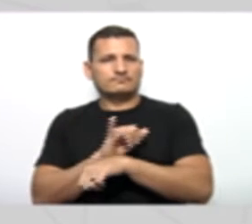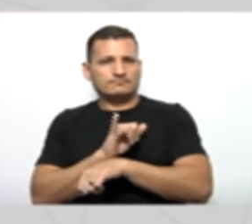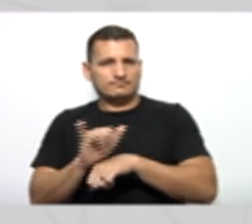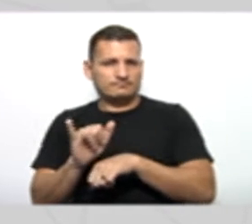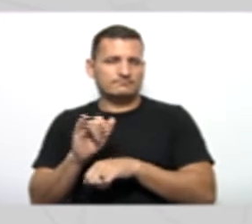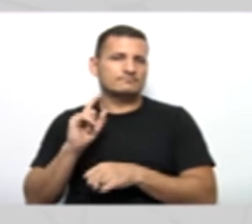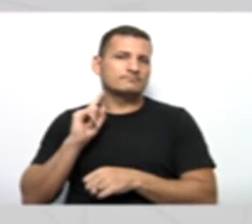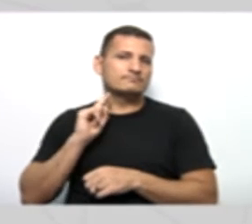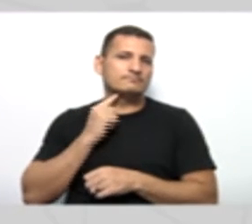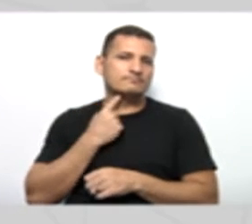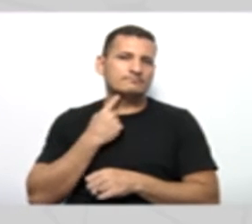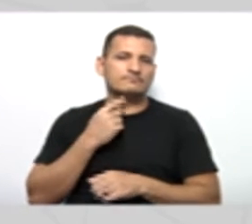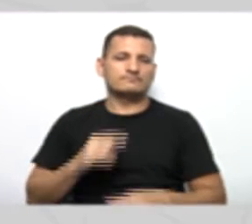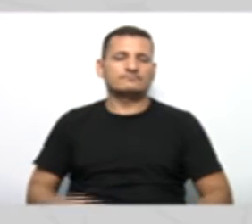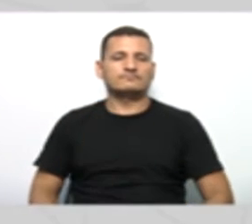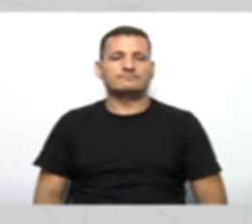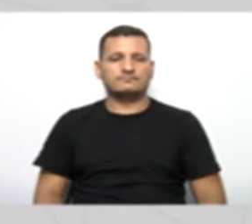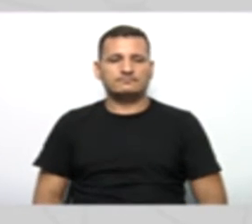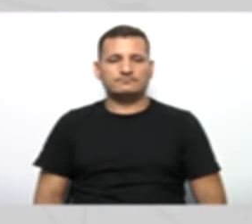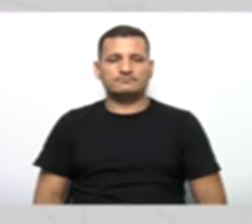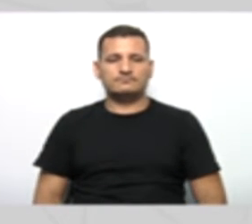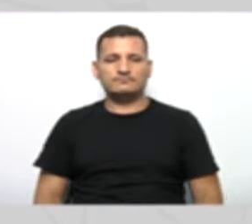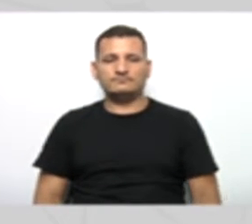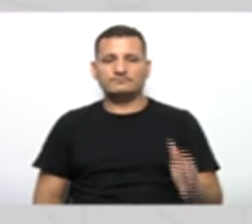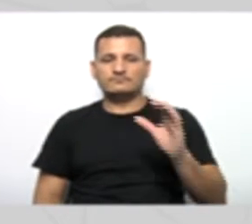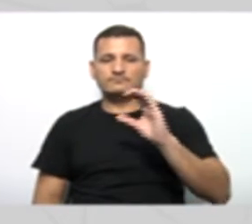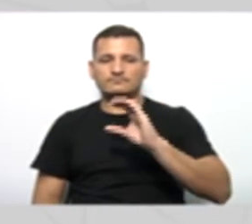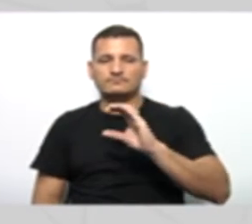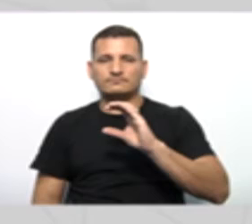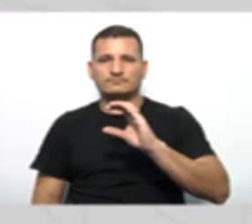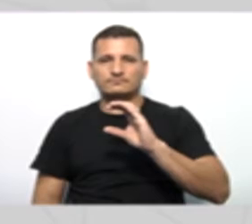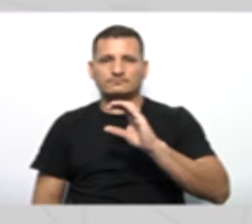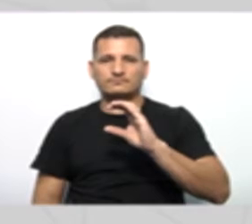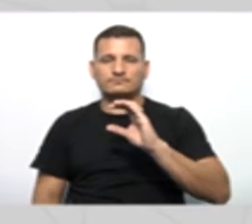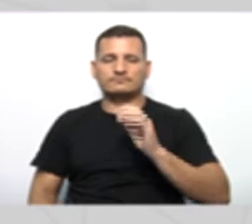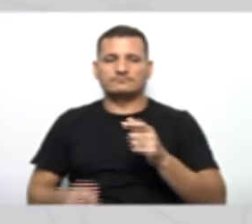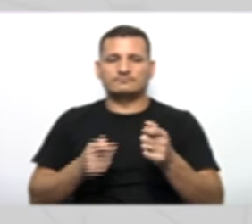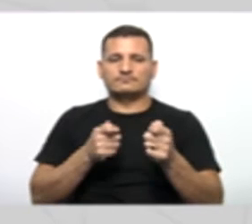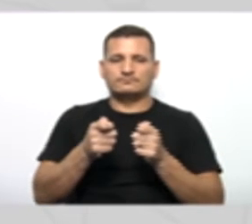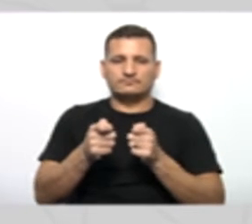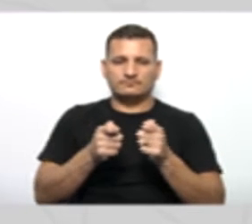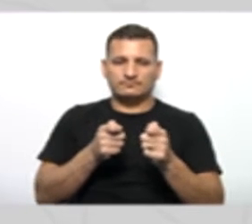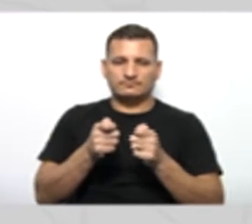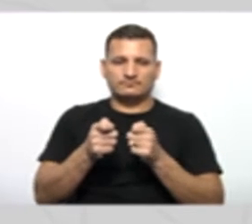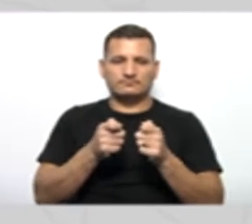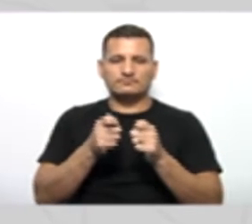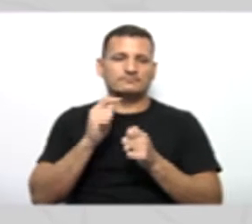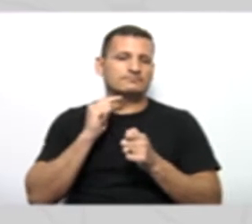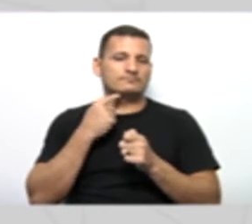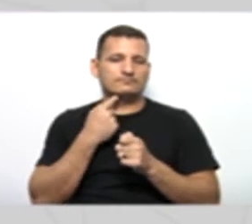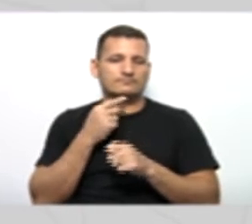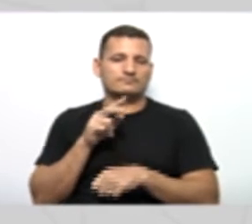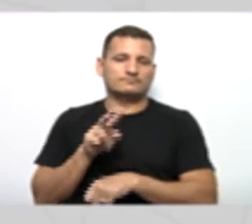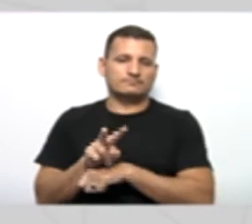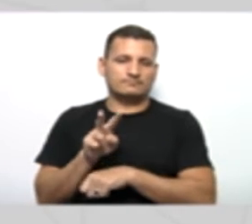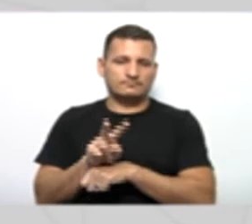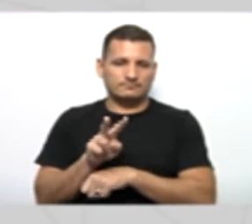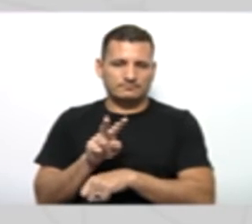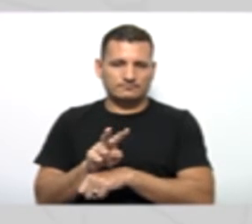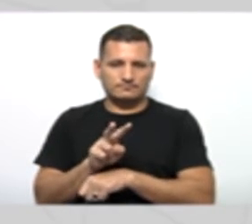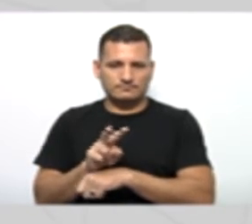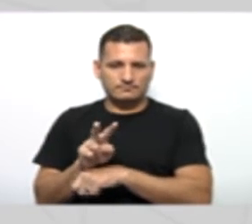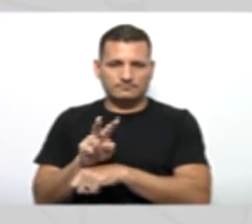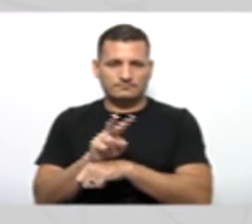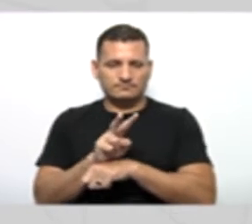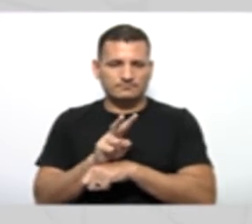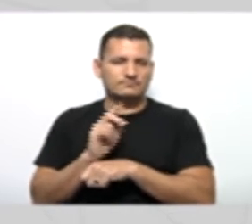da poluição. Letra C, controle da poluição, prevenção da